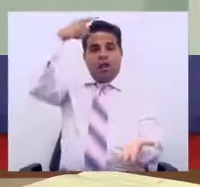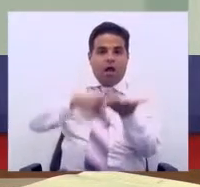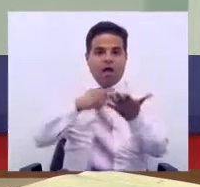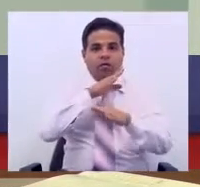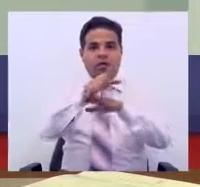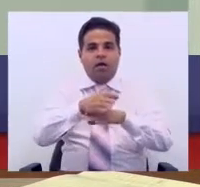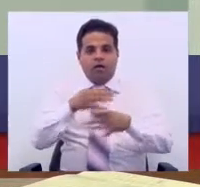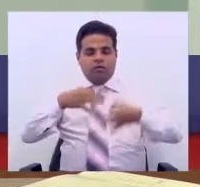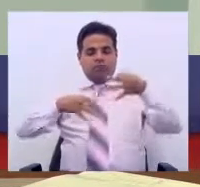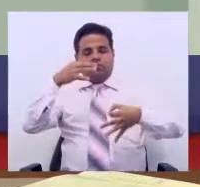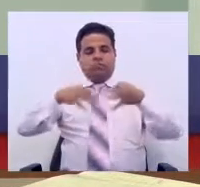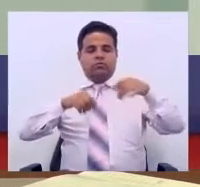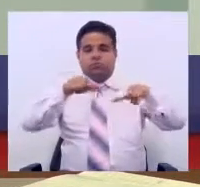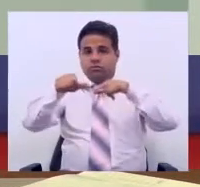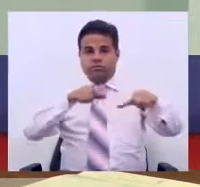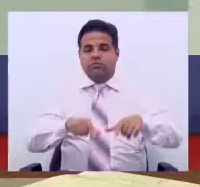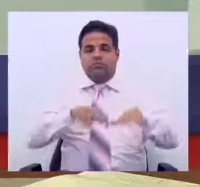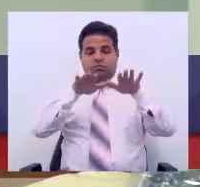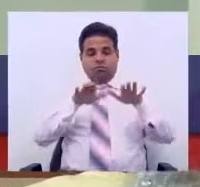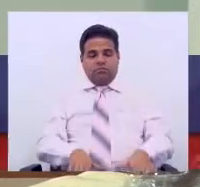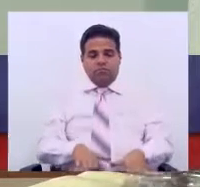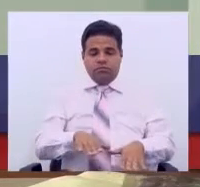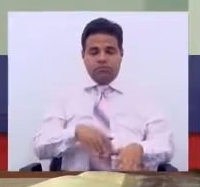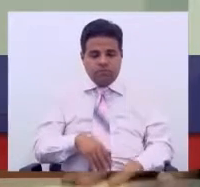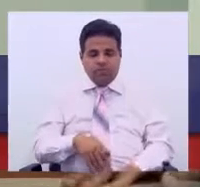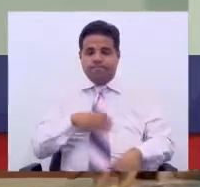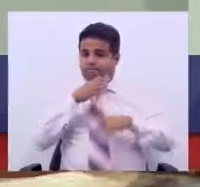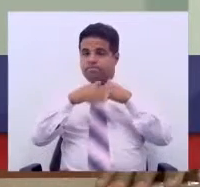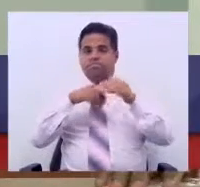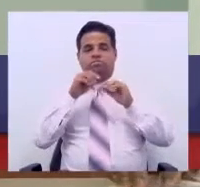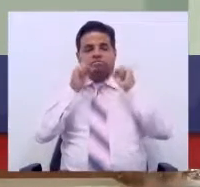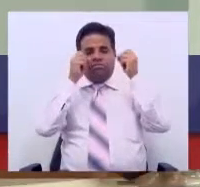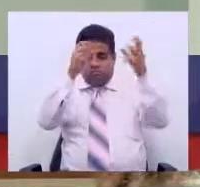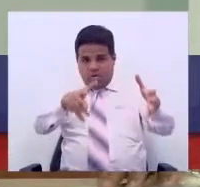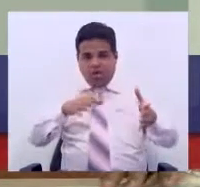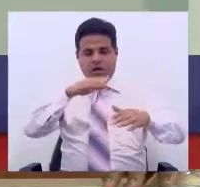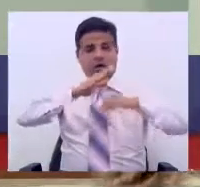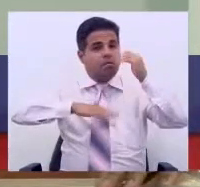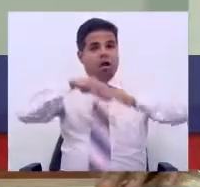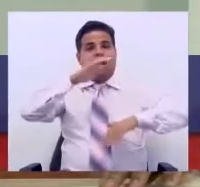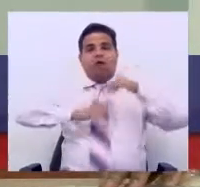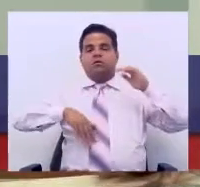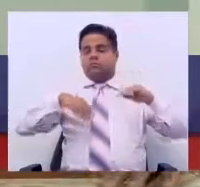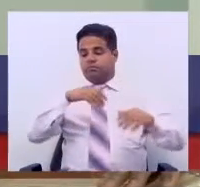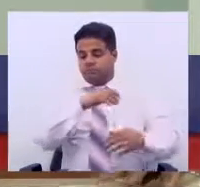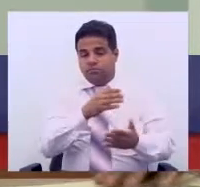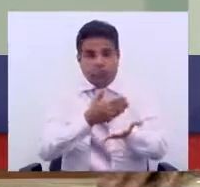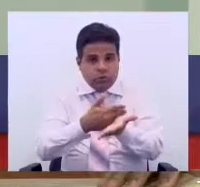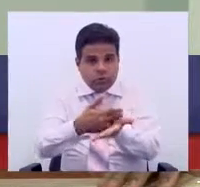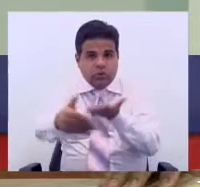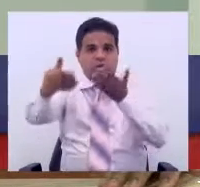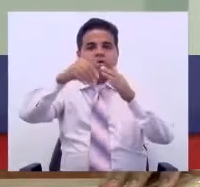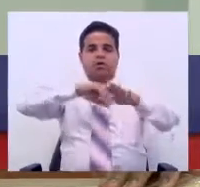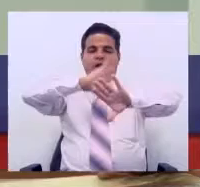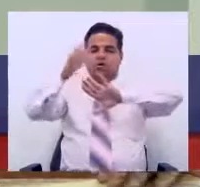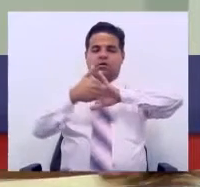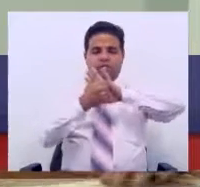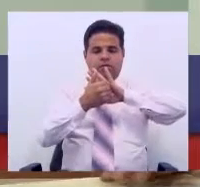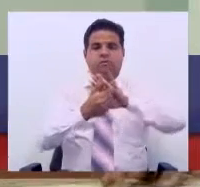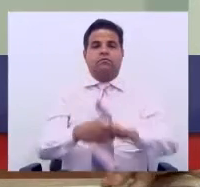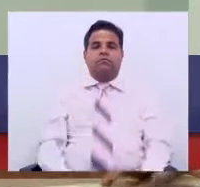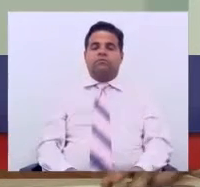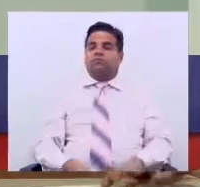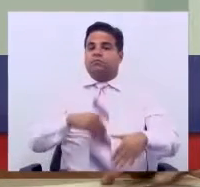na Justiça do Trabalho se ficou que ia jogar para frente de forma parcelada o que se deve a esses professores, a